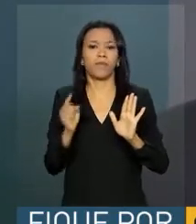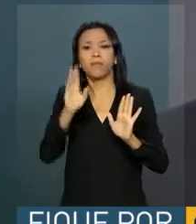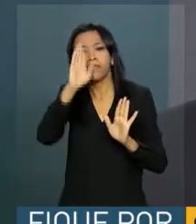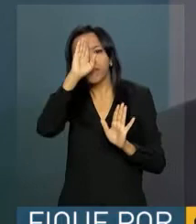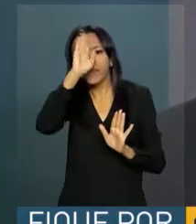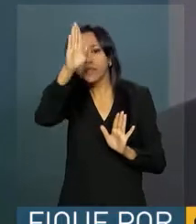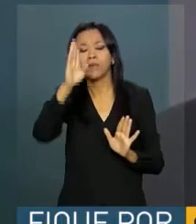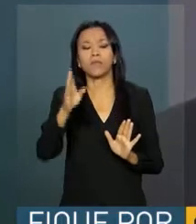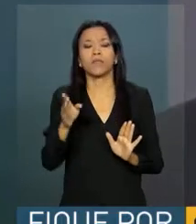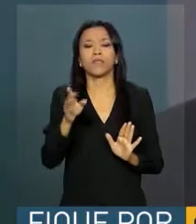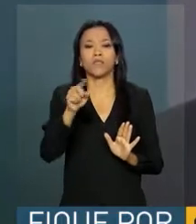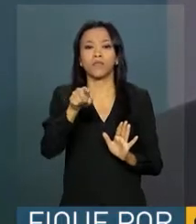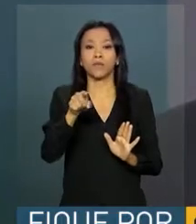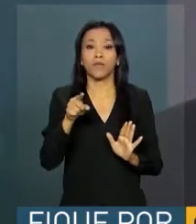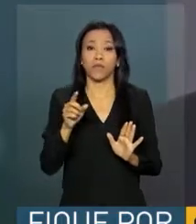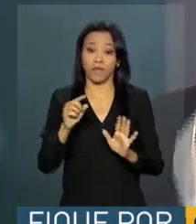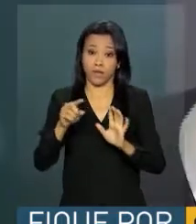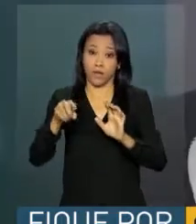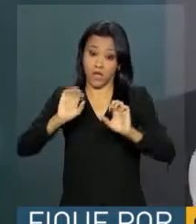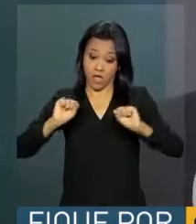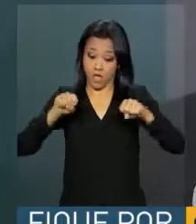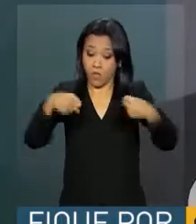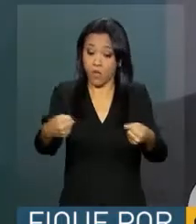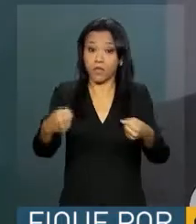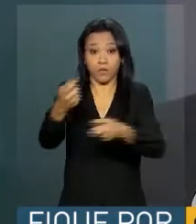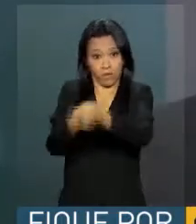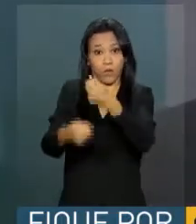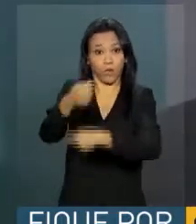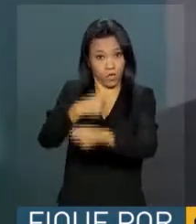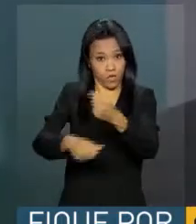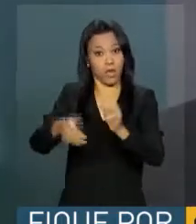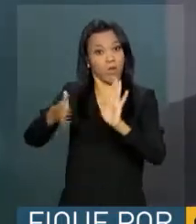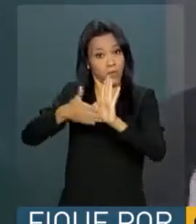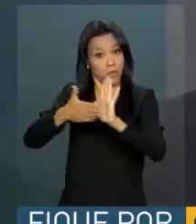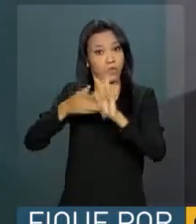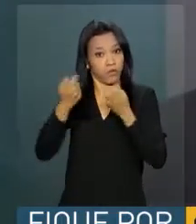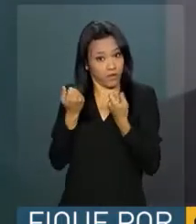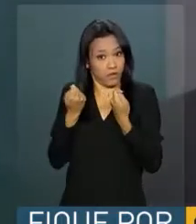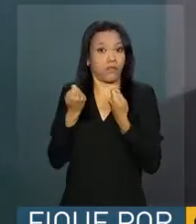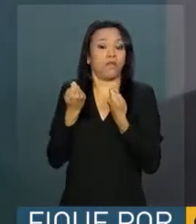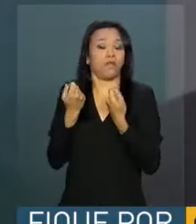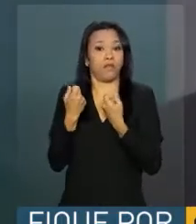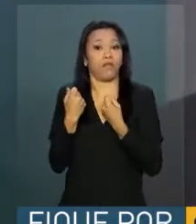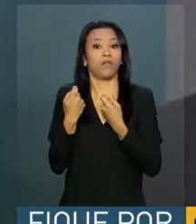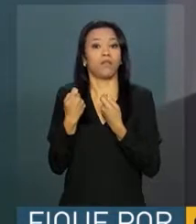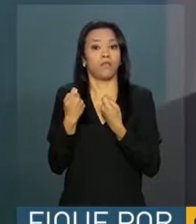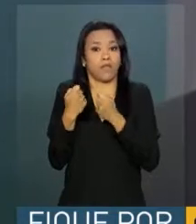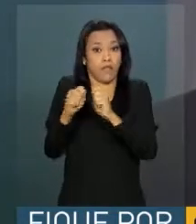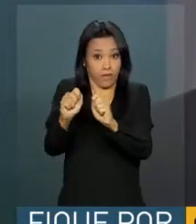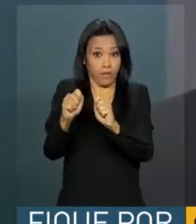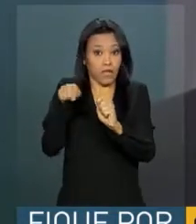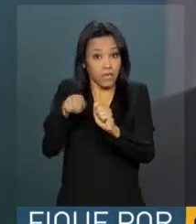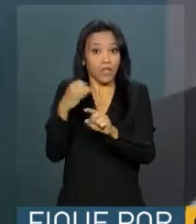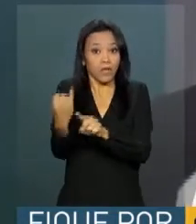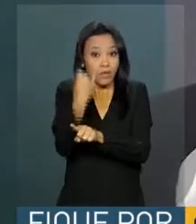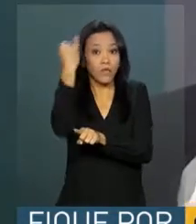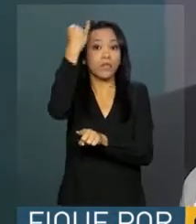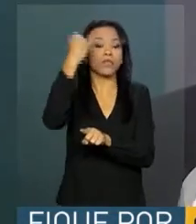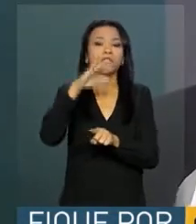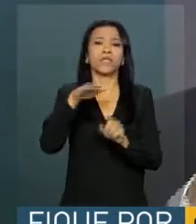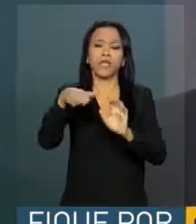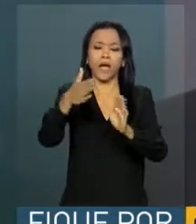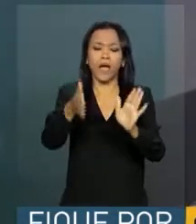própria recuperação da economia, este é o fator mais importante. Na medida que a